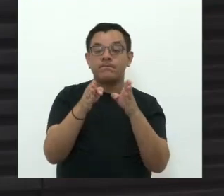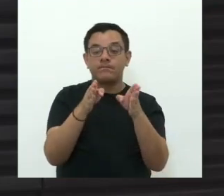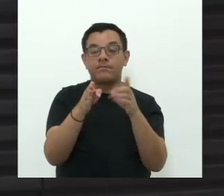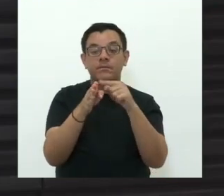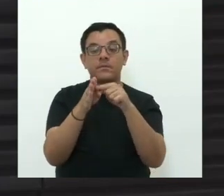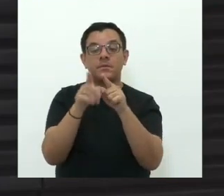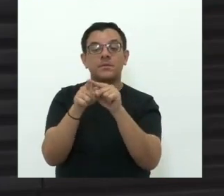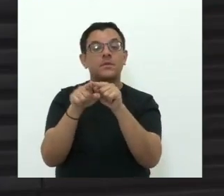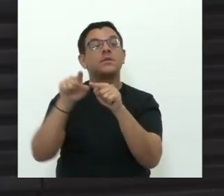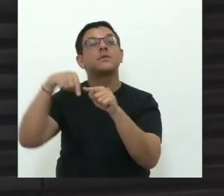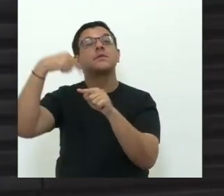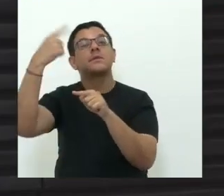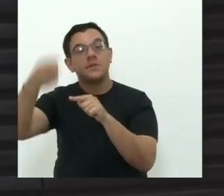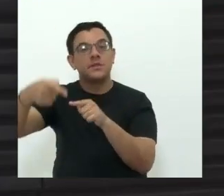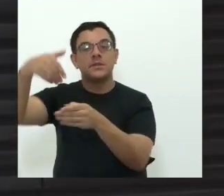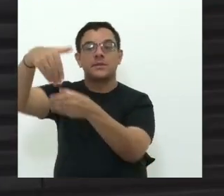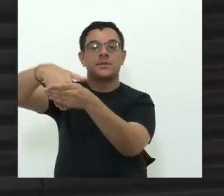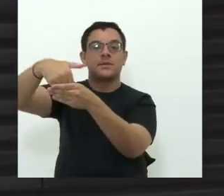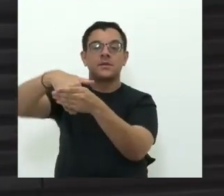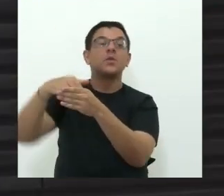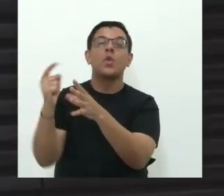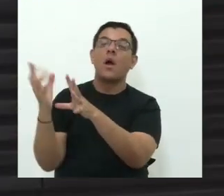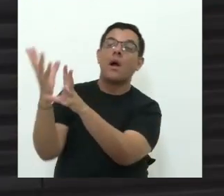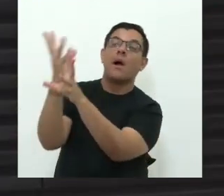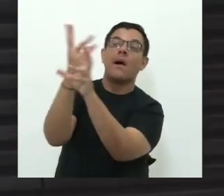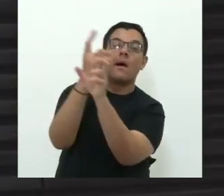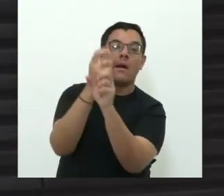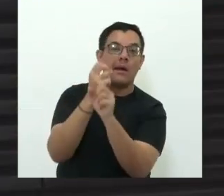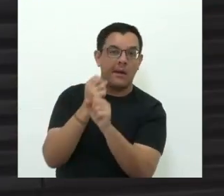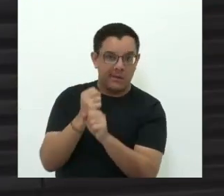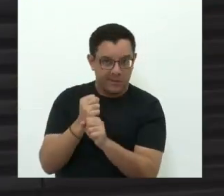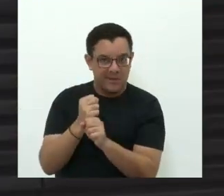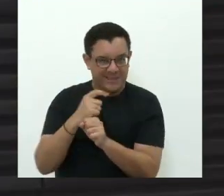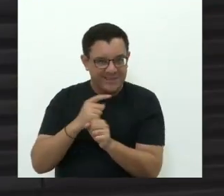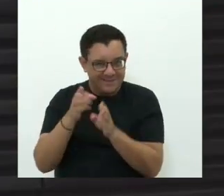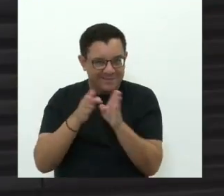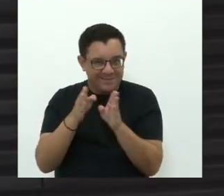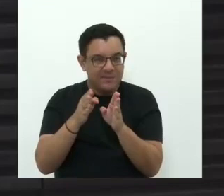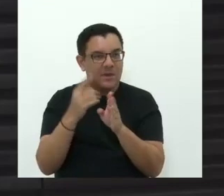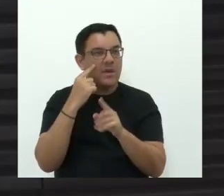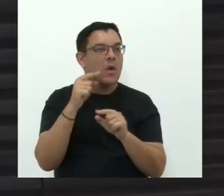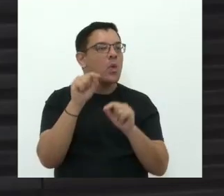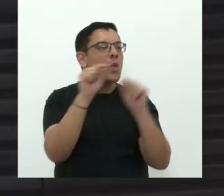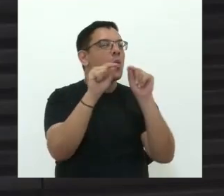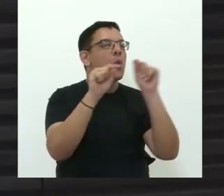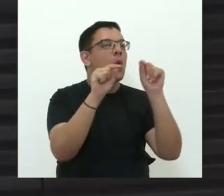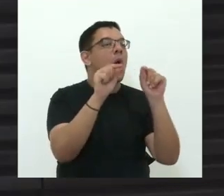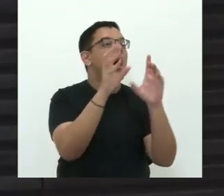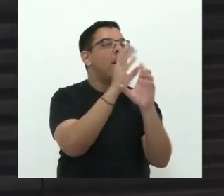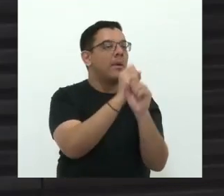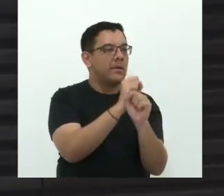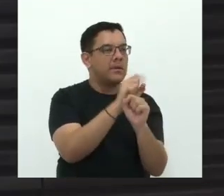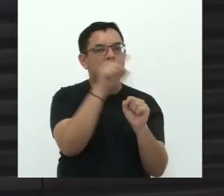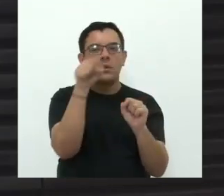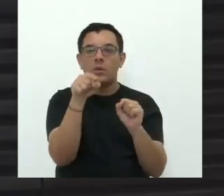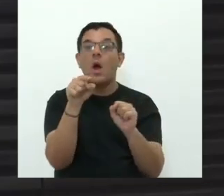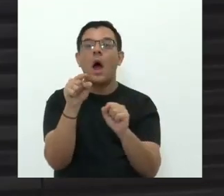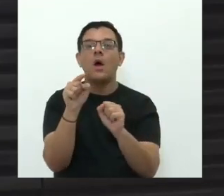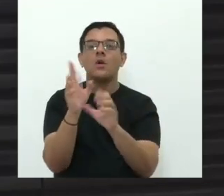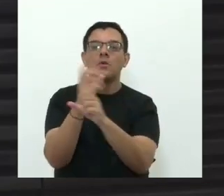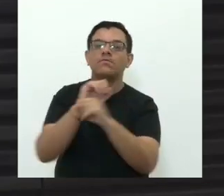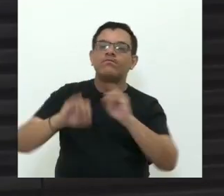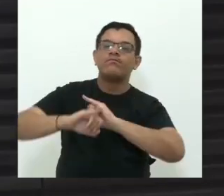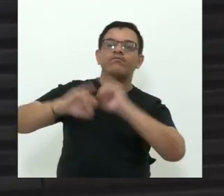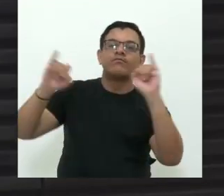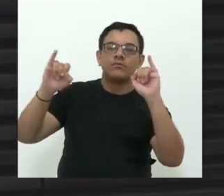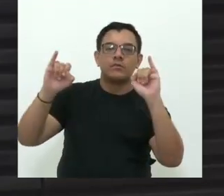dos resultados a totalização dos votos a gente tem aqui dois momentos né apuração totalização e aí a divulgação